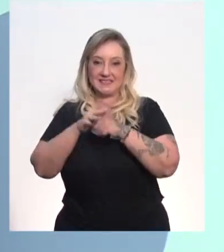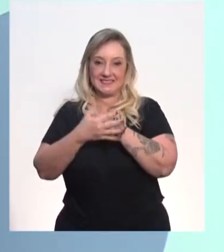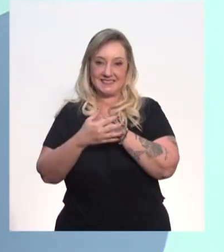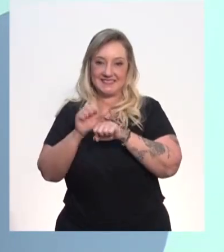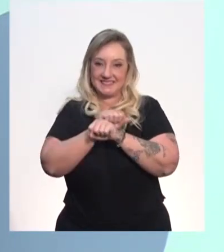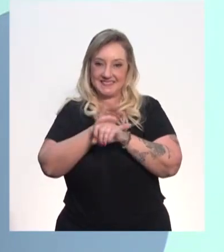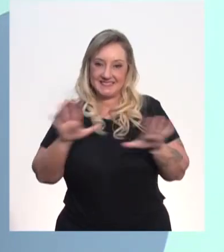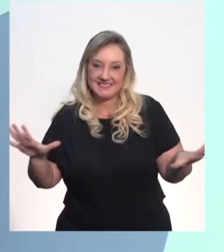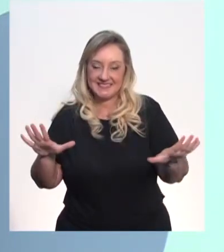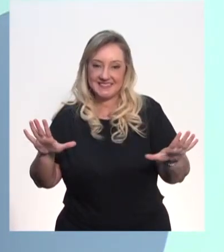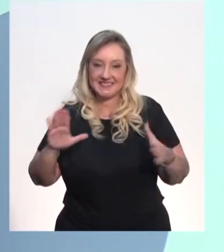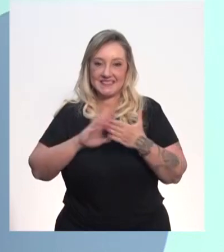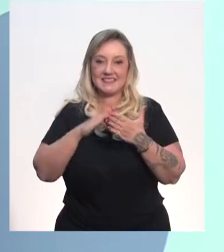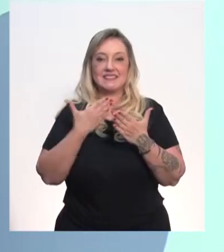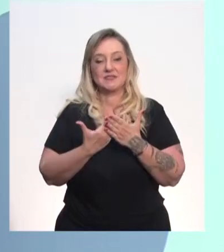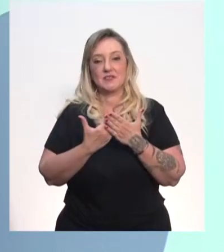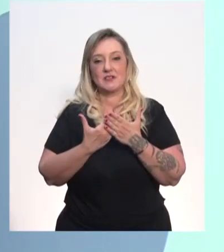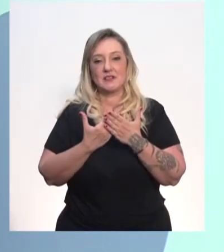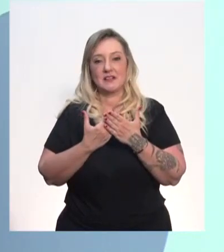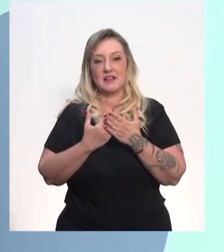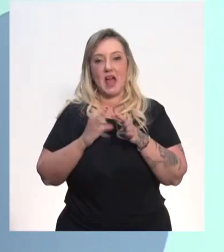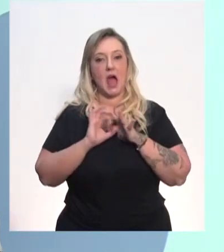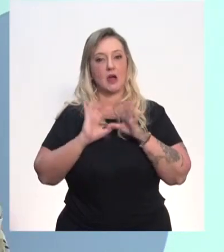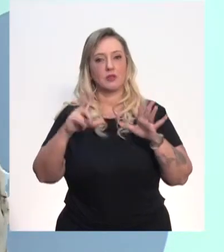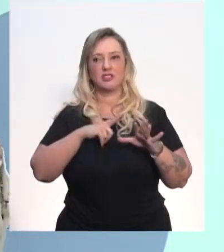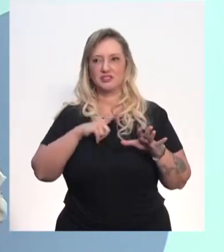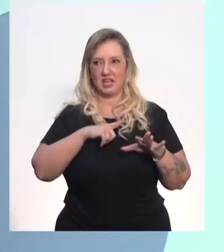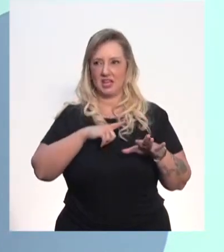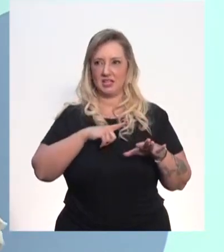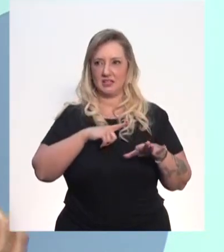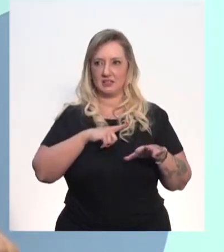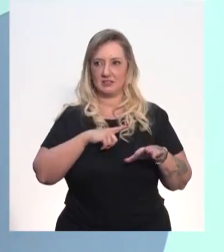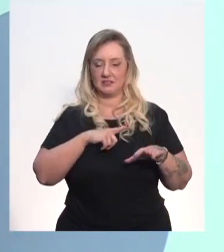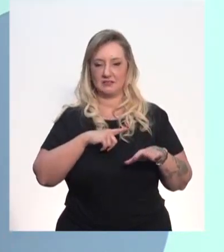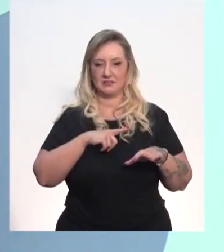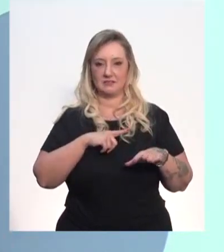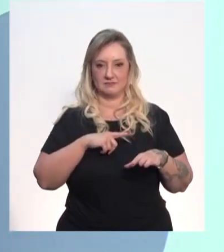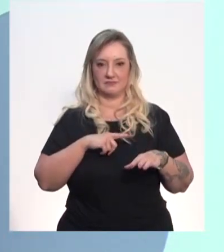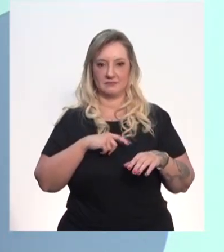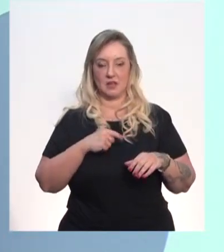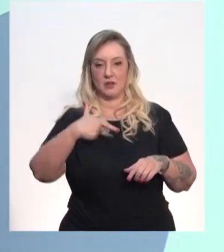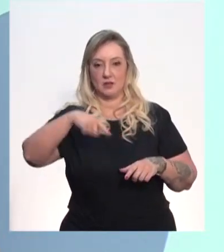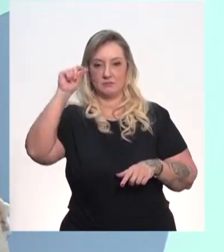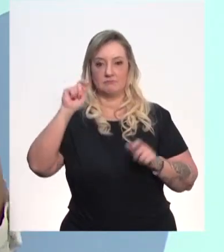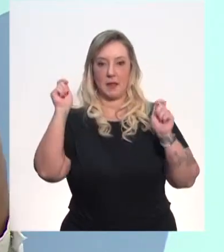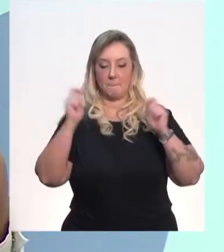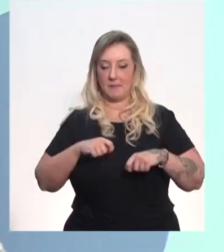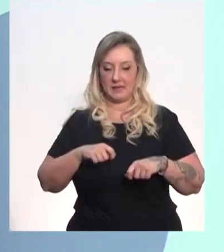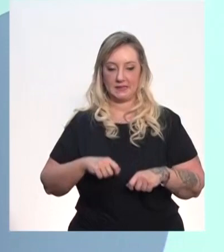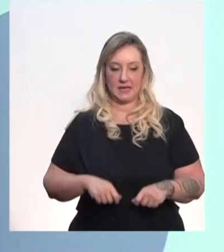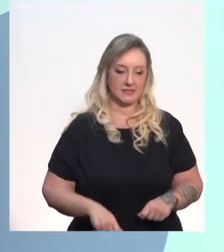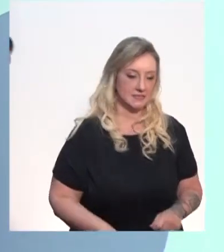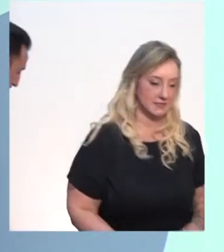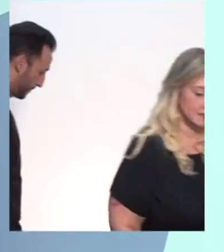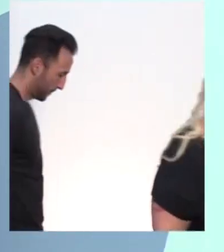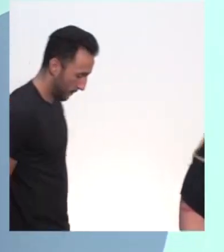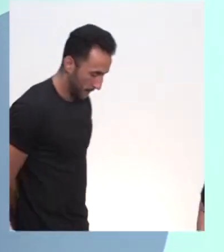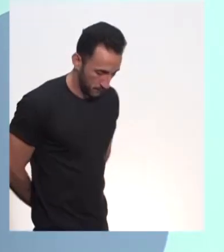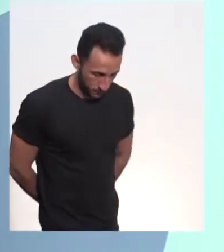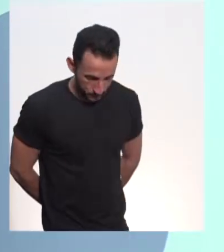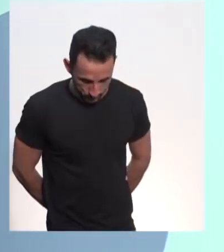próximos bimestres, nas próximas séries, nos próximos anos, continuar aprendendo e continuar se desenvolvendo. É muito importante que